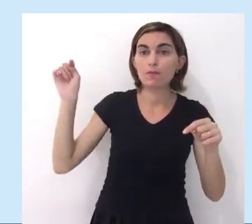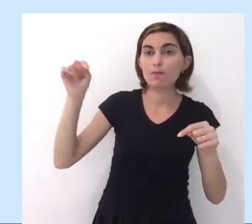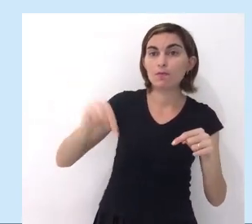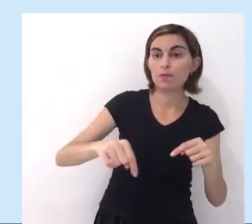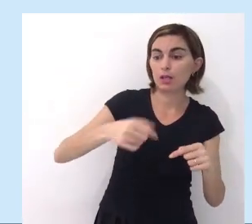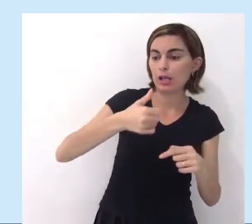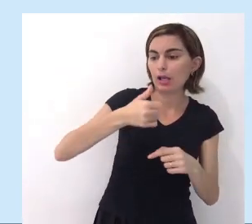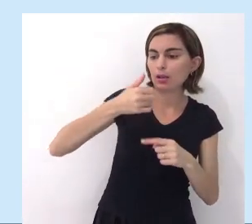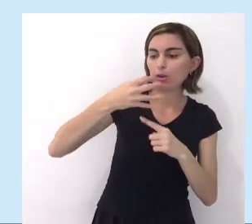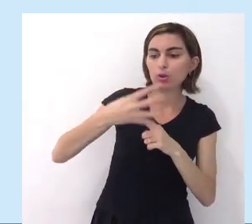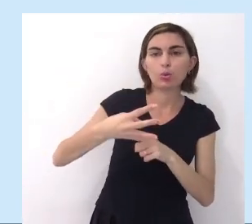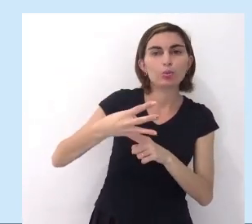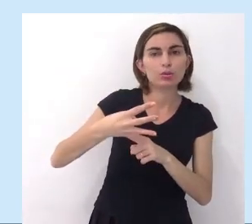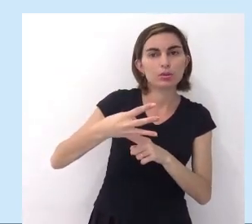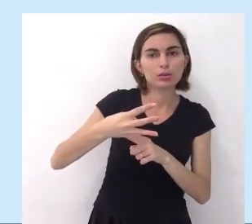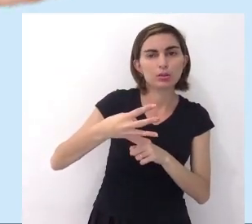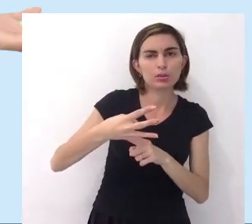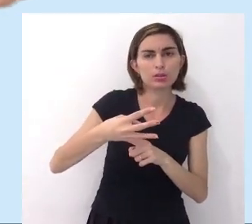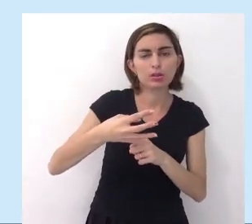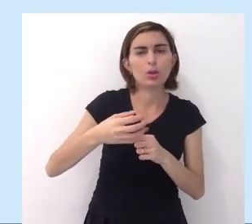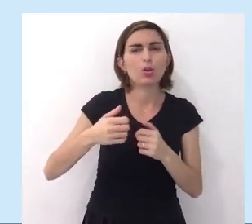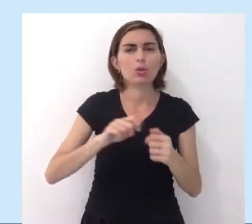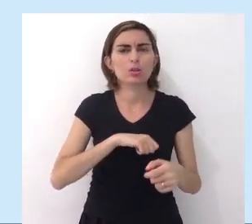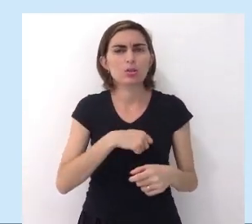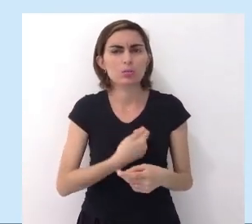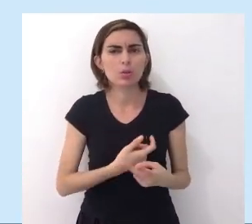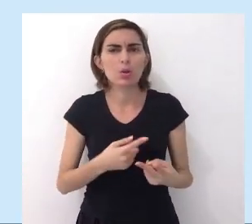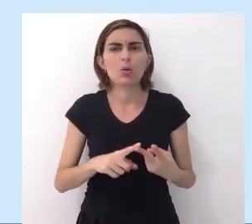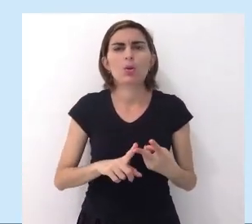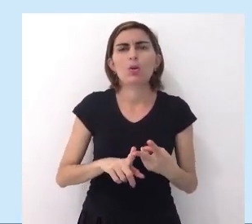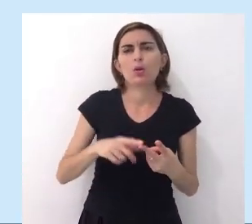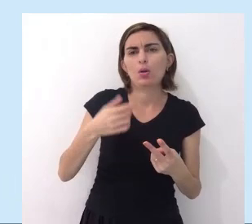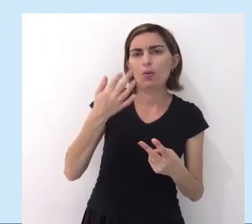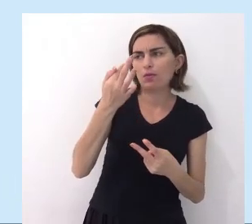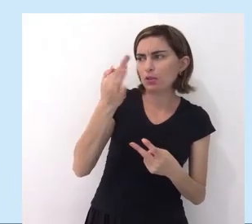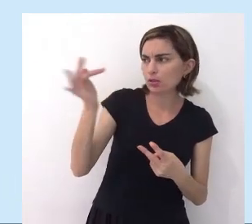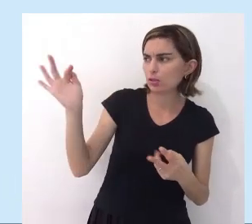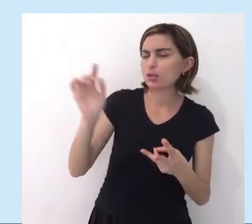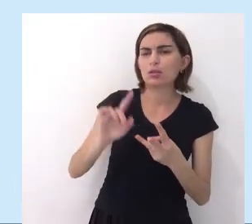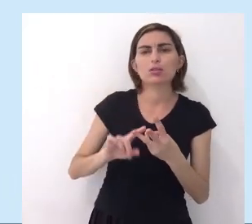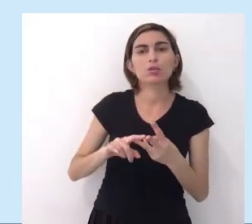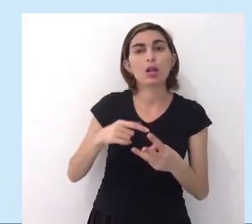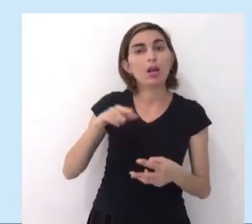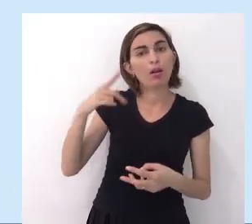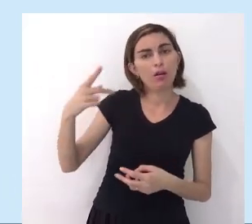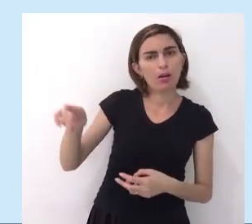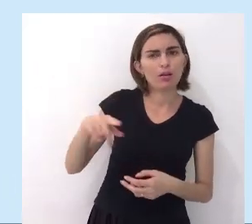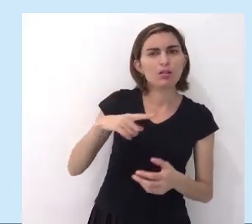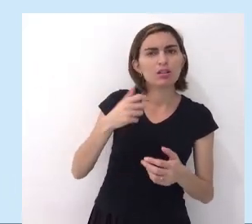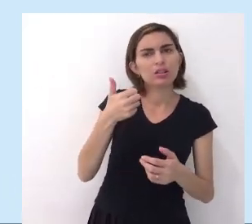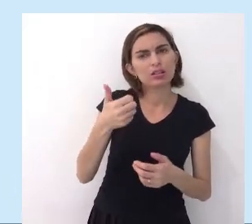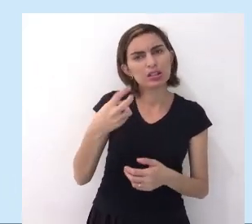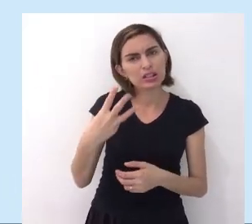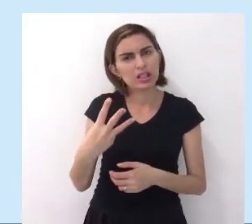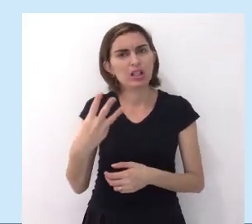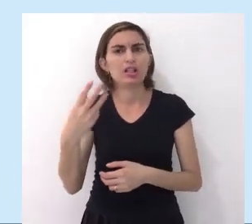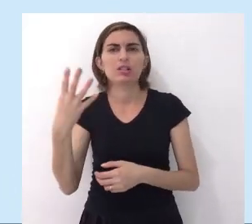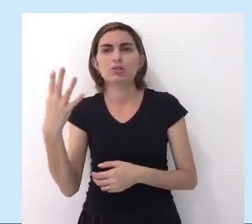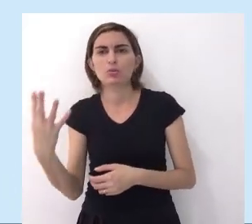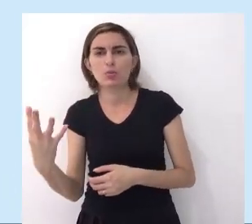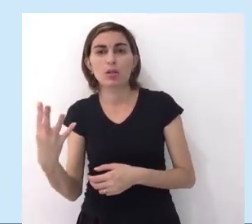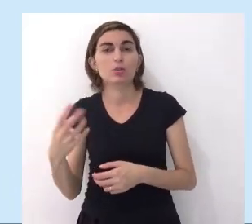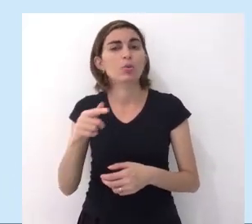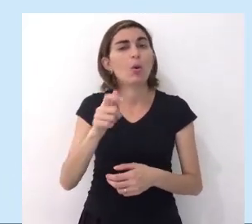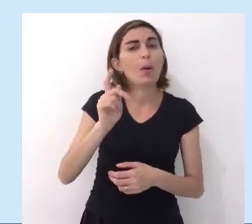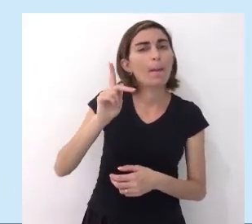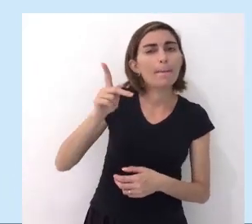com 14. Se a gente for observar os espanhóis, se a gente for observar os franceses, tá? Eles vinham com 3, 4 embarcações,